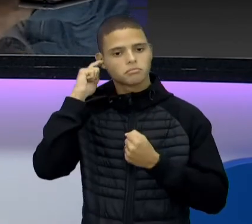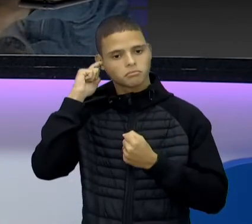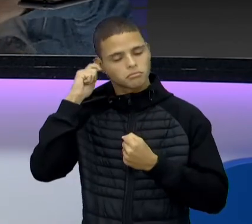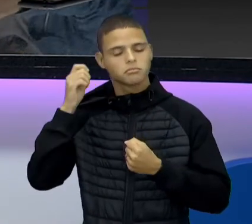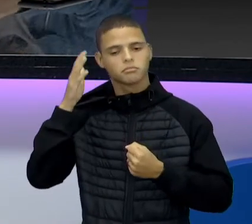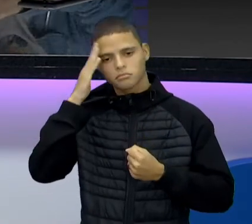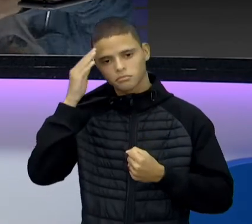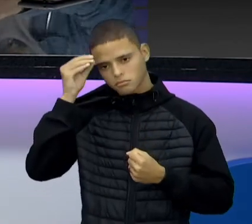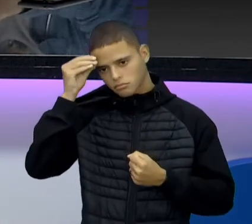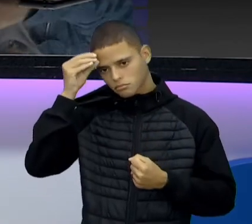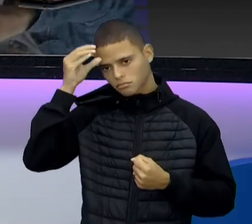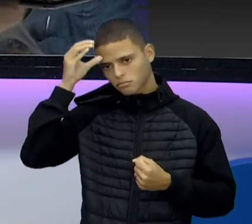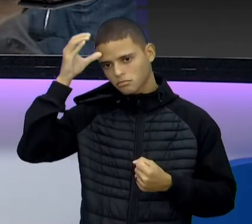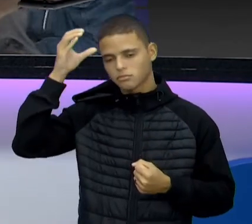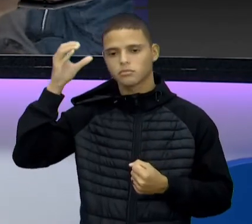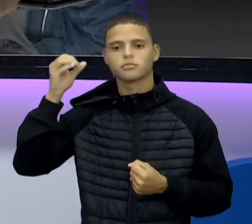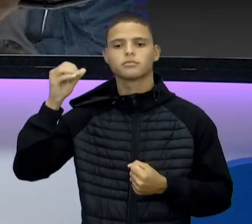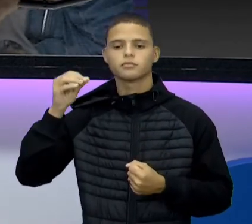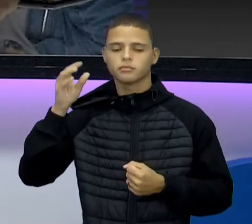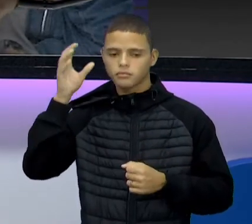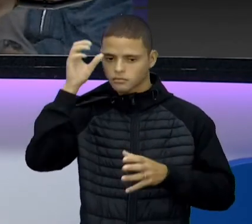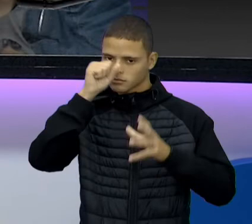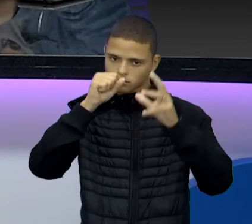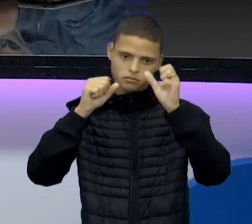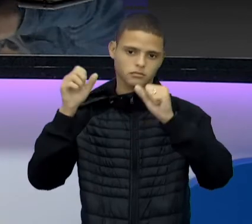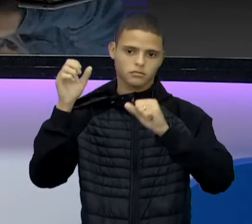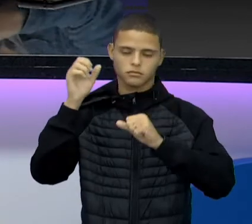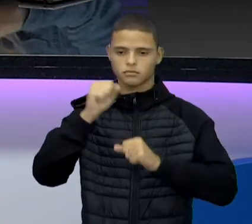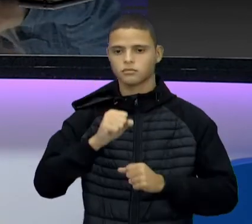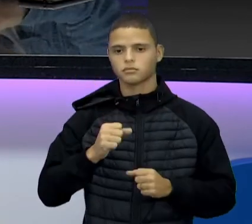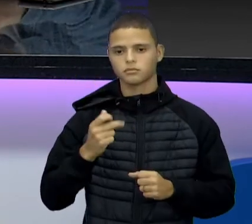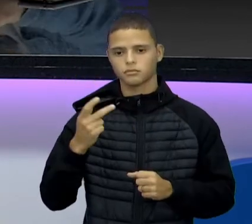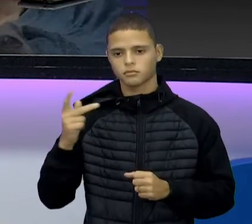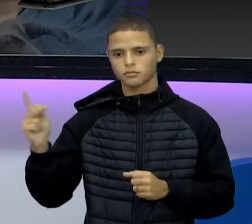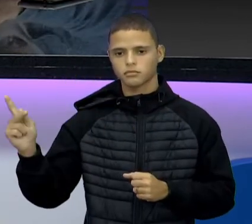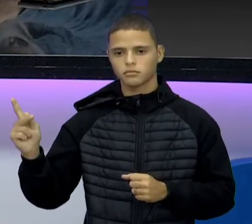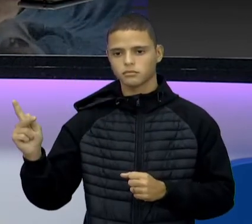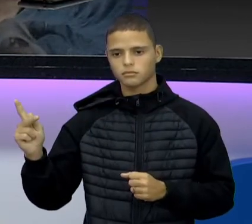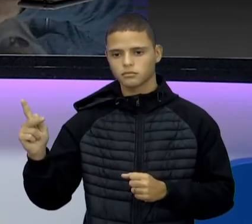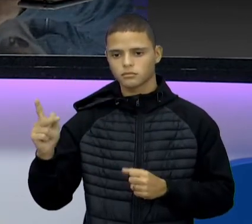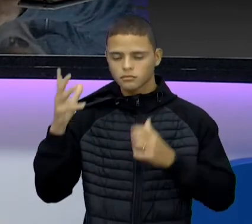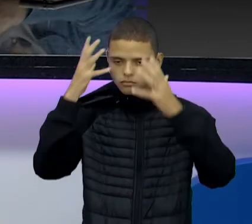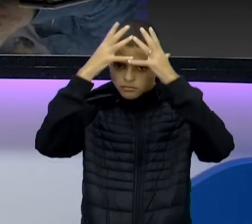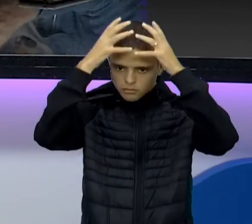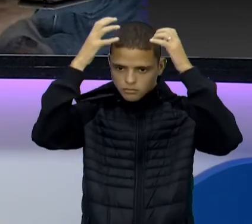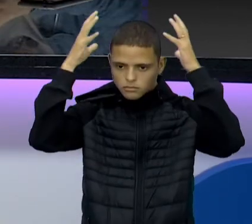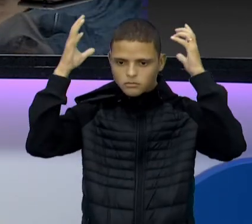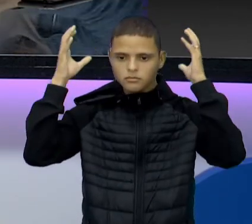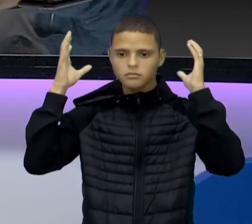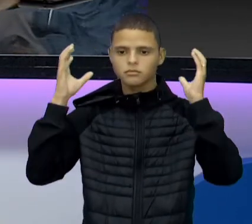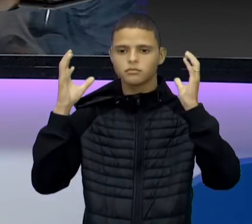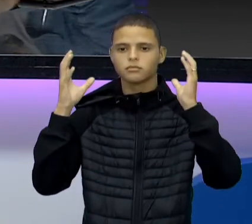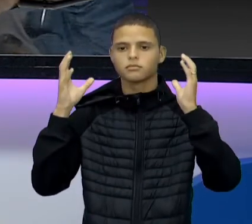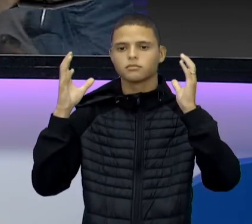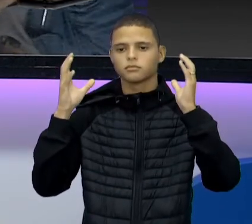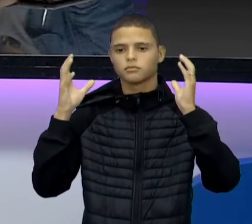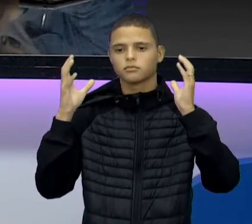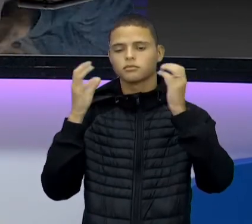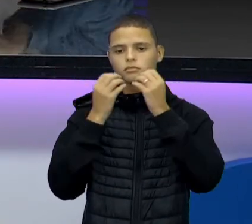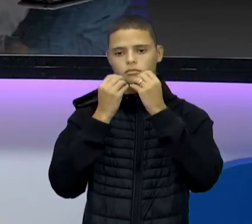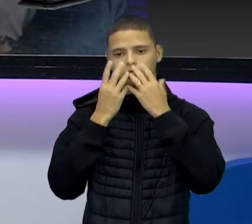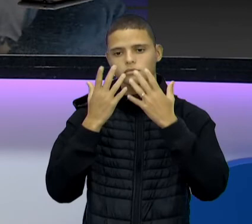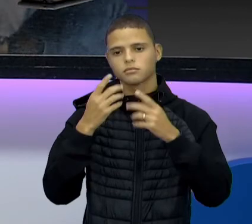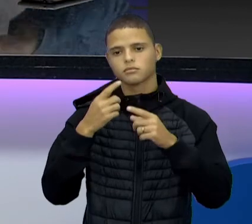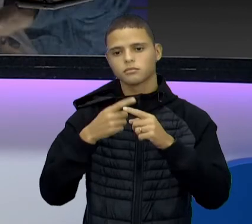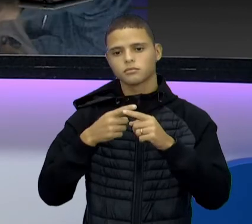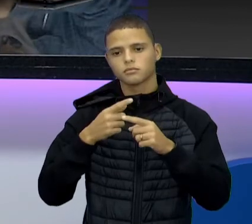armando de conhecimento, o quanto seus cabelos crespos, que não são duros e não são ruins, até